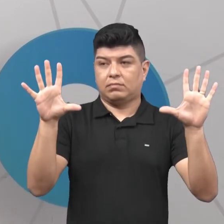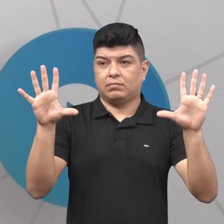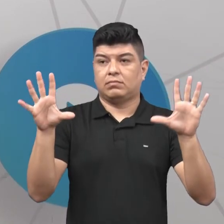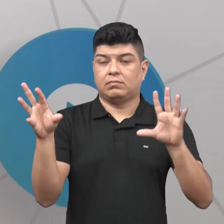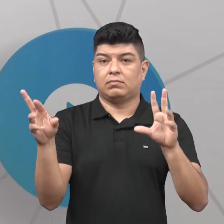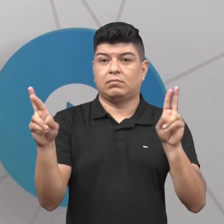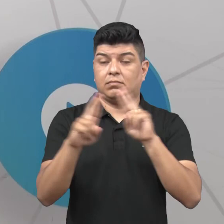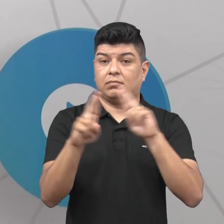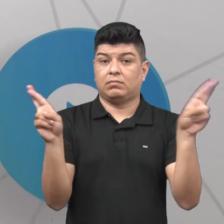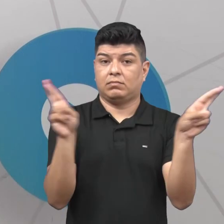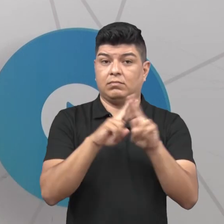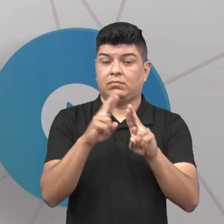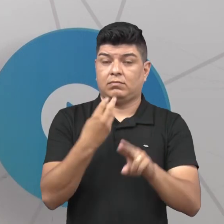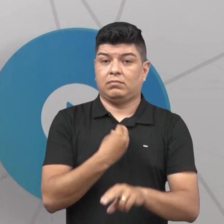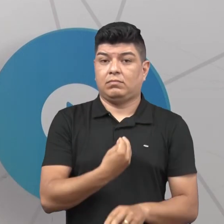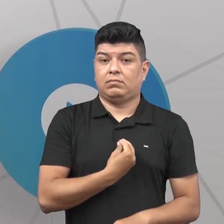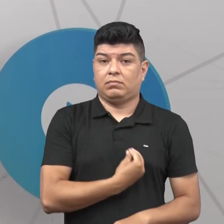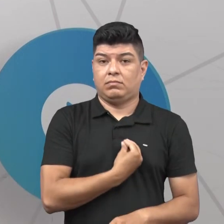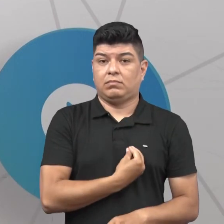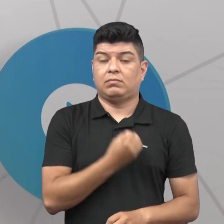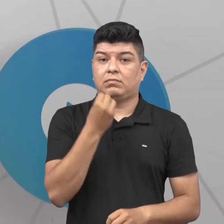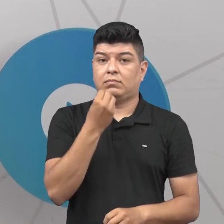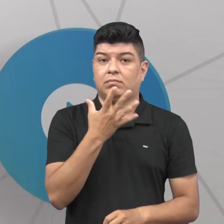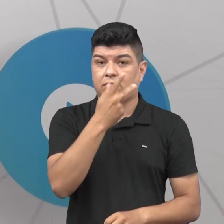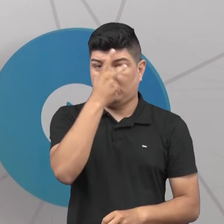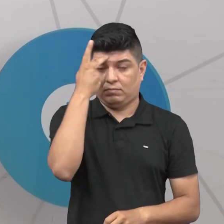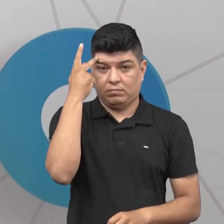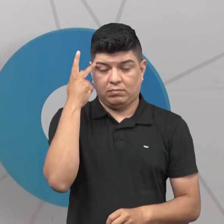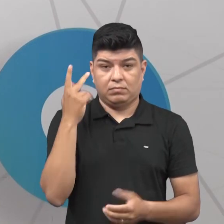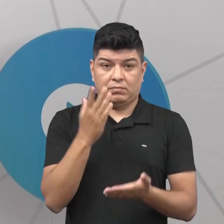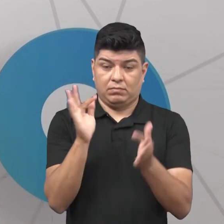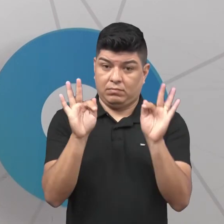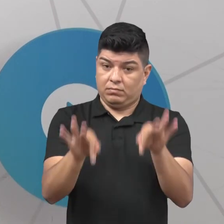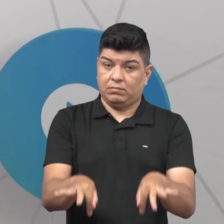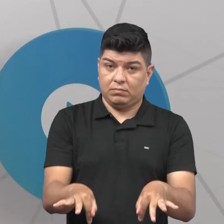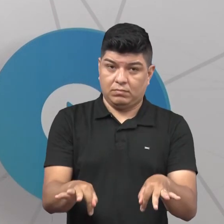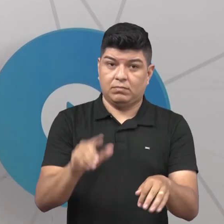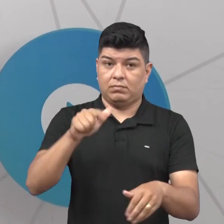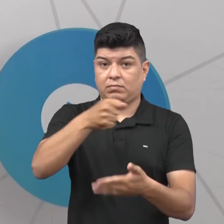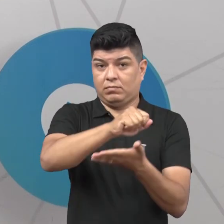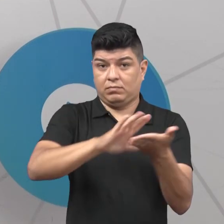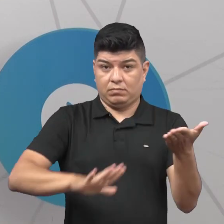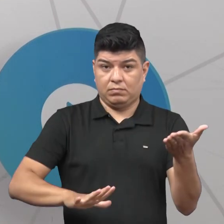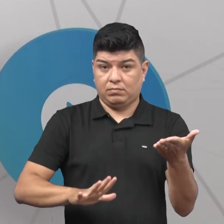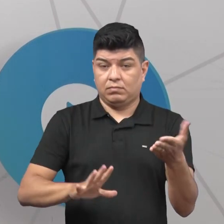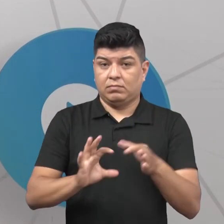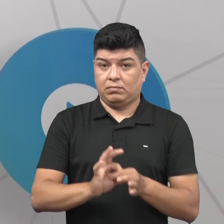relacionado então à nossa realidade. Bom, pessoal, ficamos por aqui. Outras atividades estão